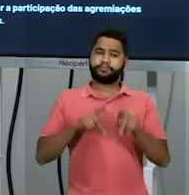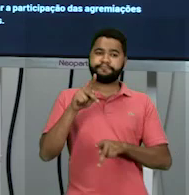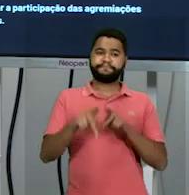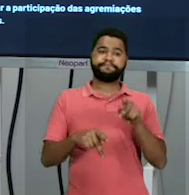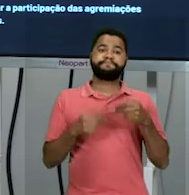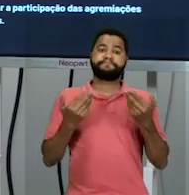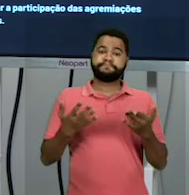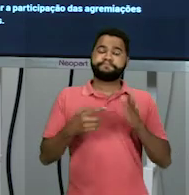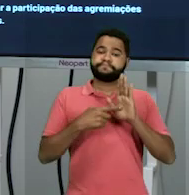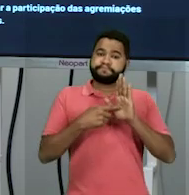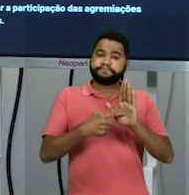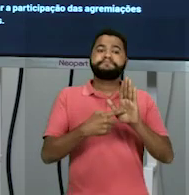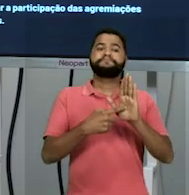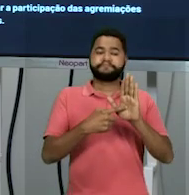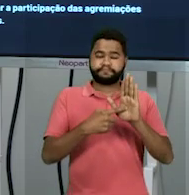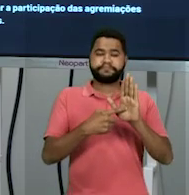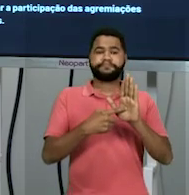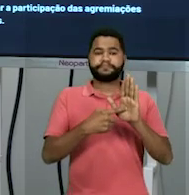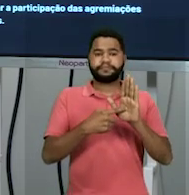Então, demonstrando aí